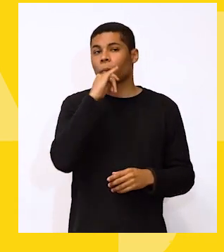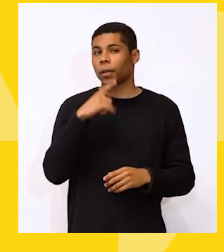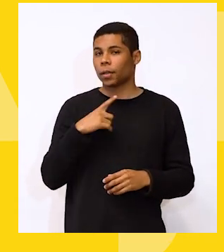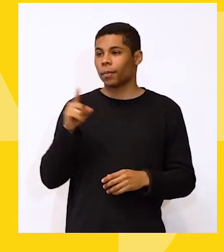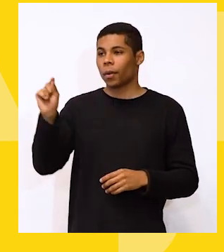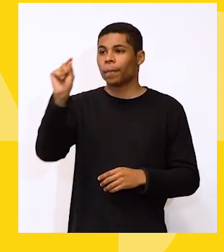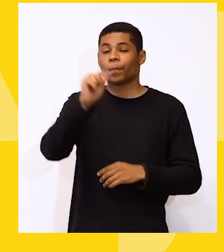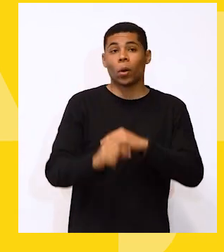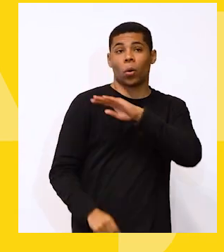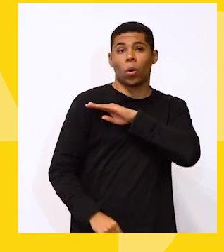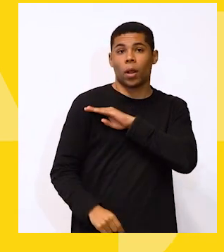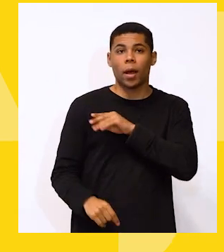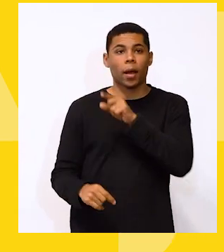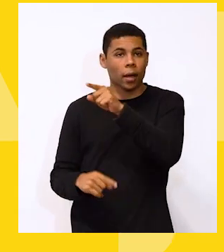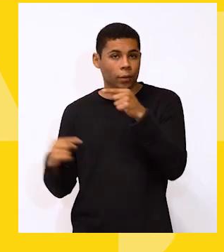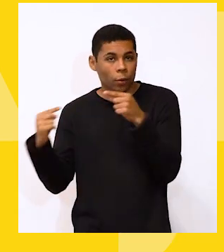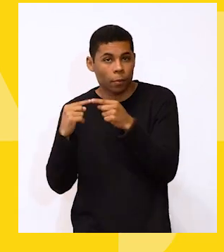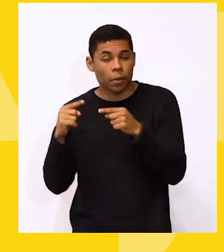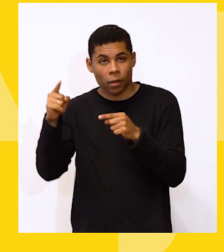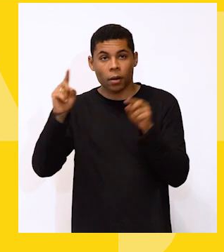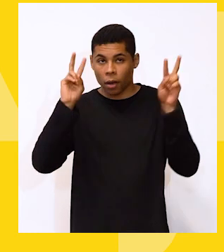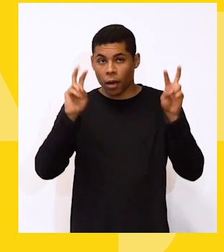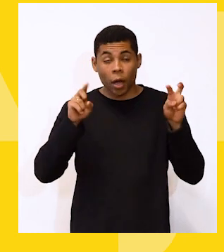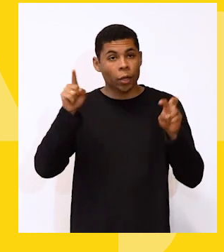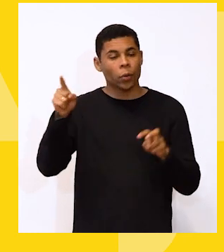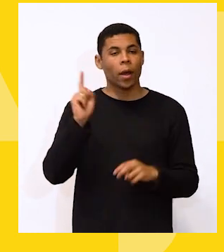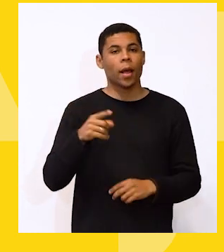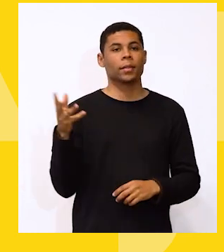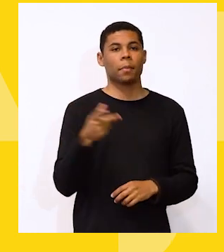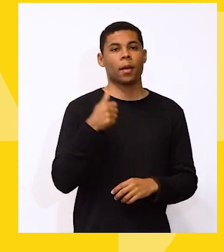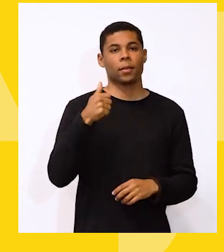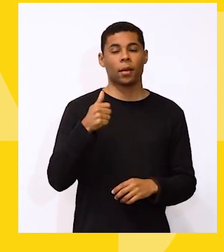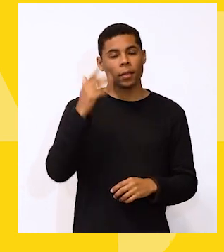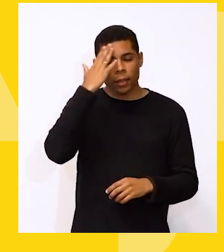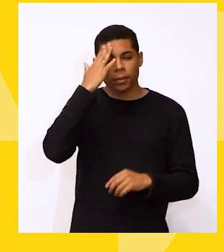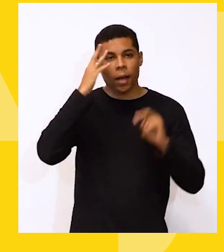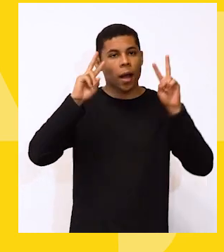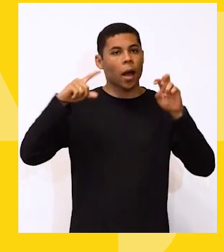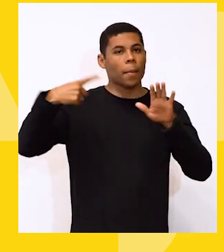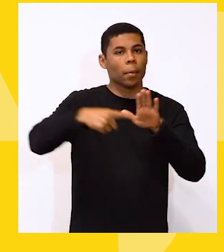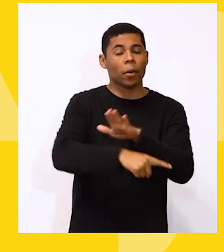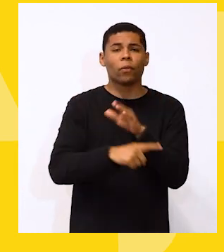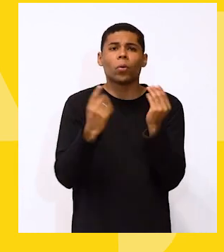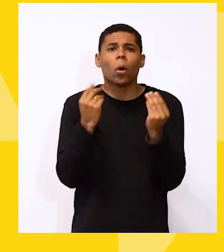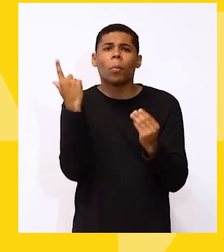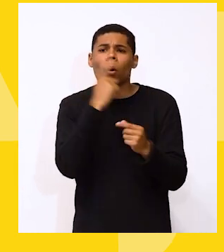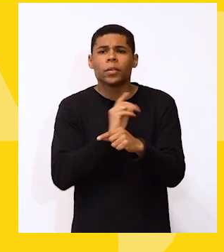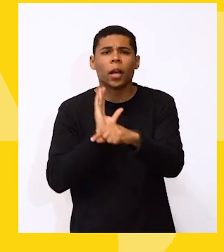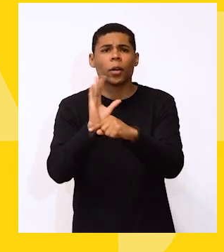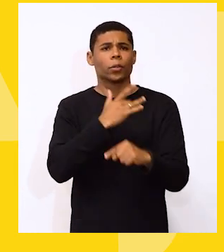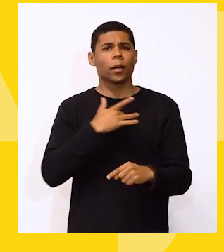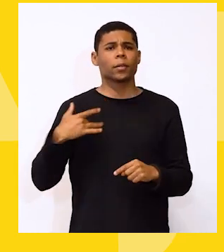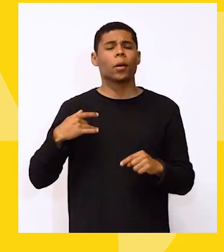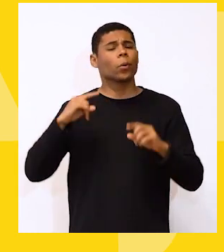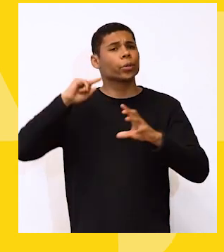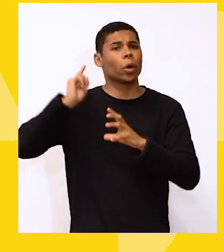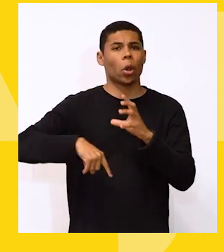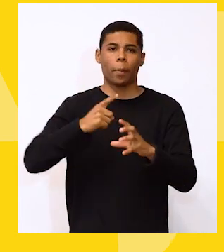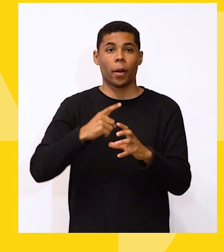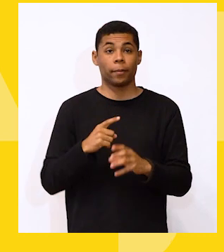dentro do eixo que são especialista nisso né como que a gente consegue trabalhar com a saúde de uma forma Global né